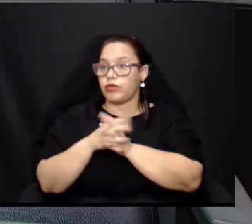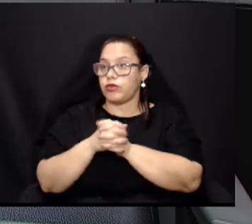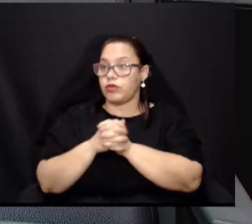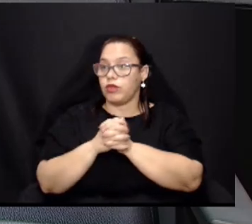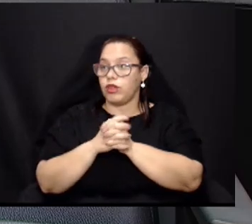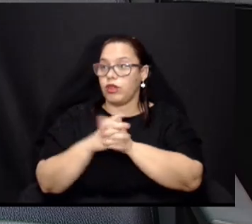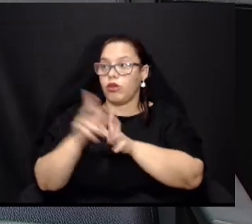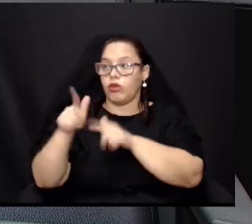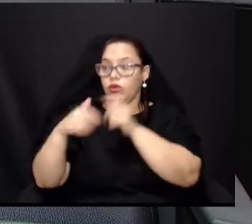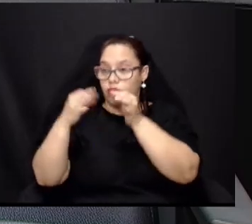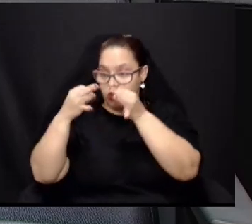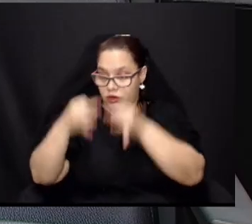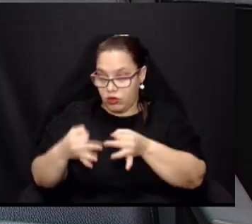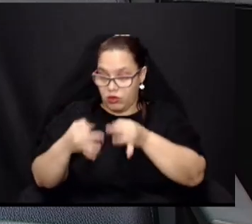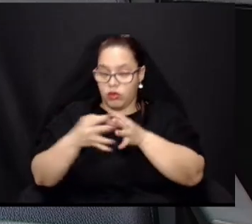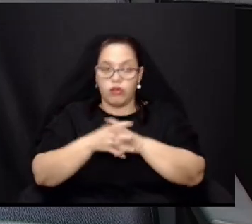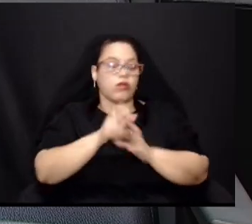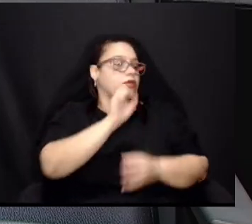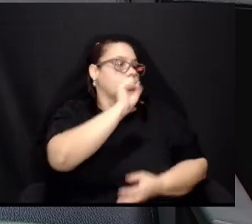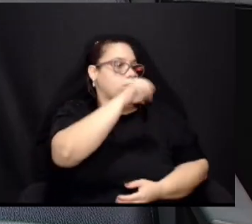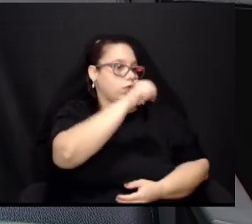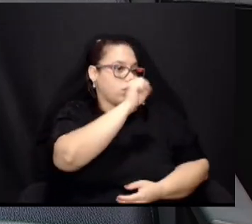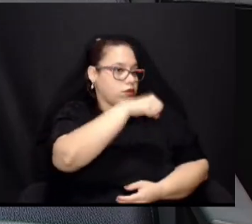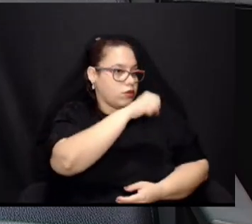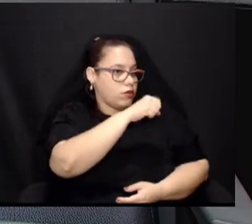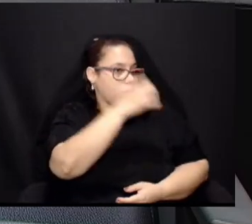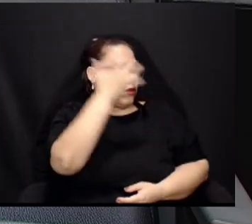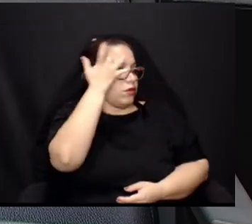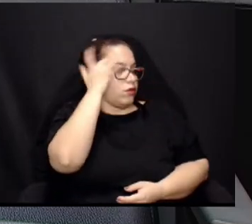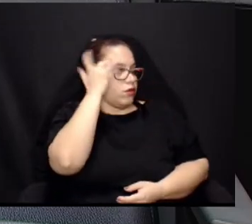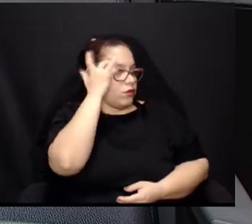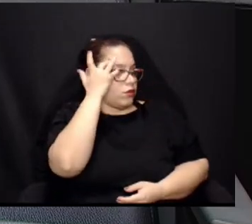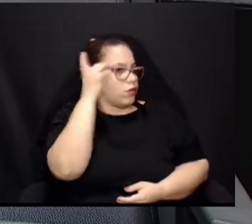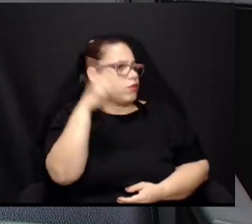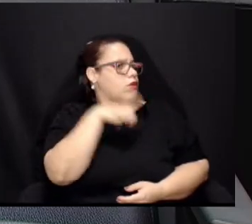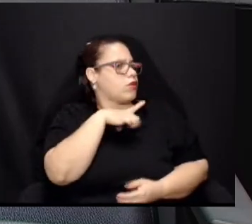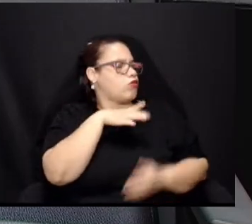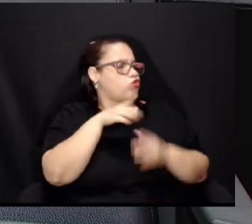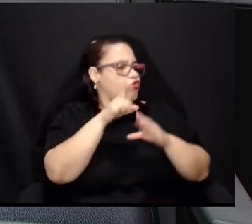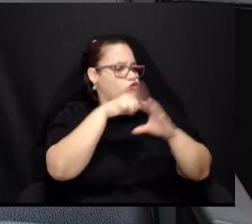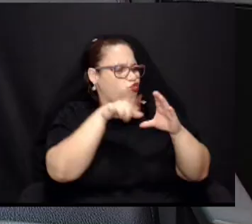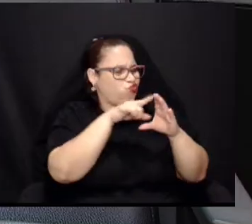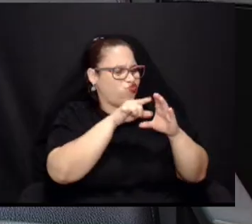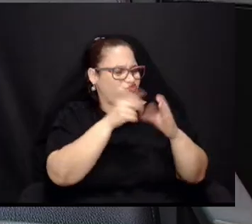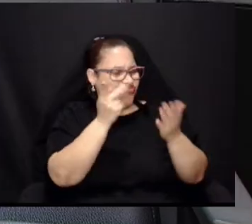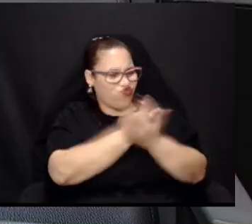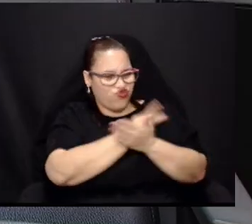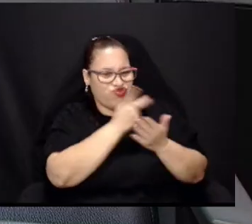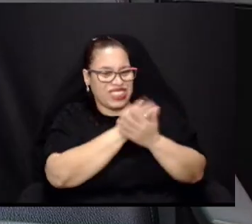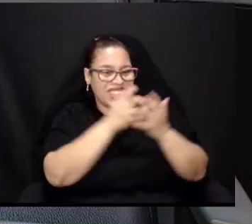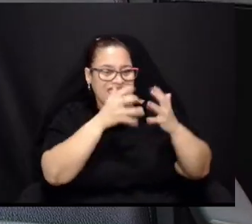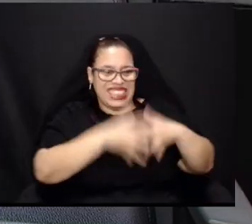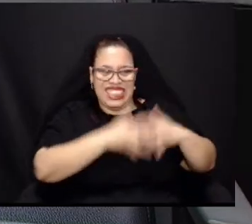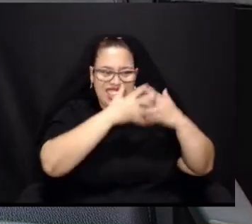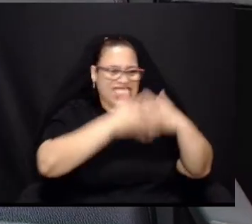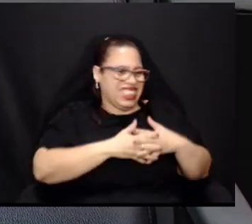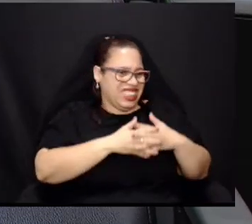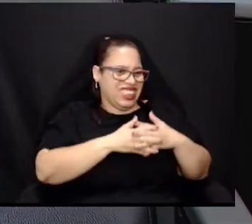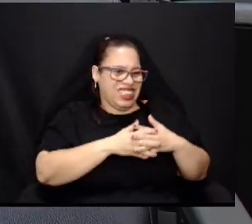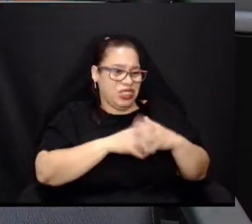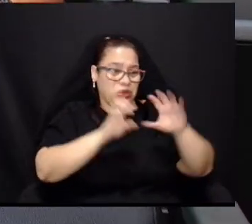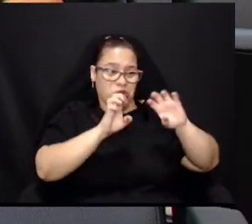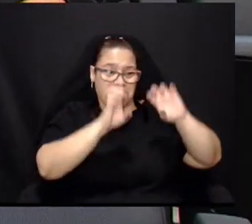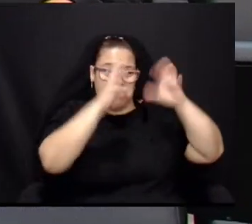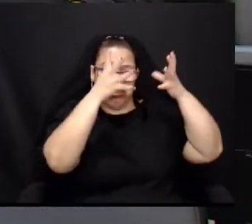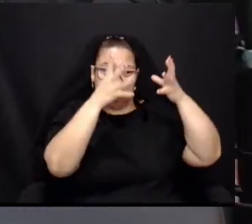né? Exatamente. Eu acho que se tiver uma engrenagem solta ali no meio, aí trava tudo. Não só a equipe do cerimonial, né? Como eu falei, a